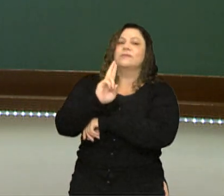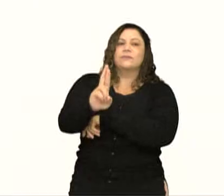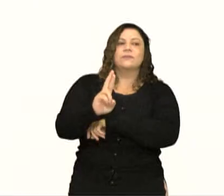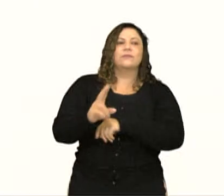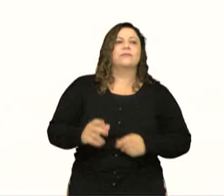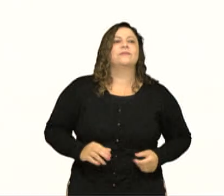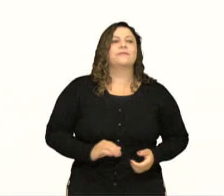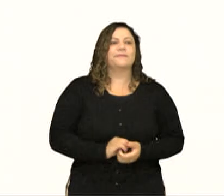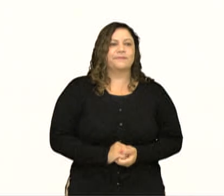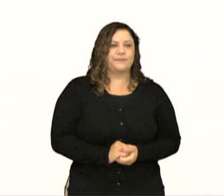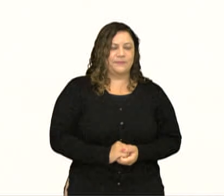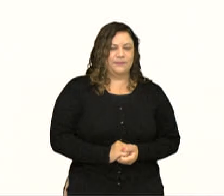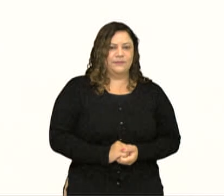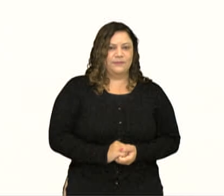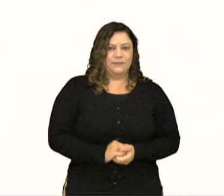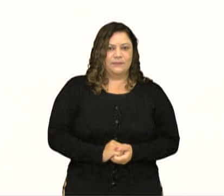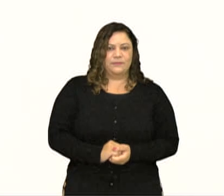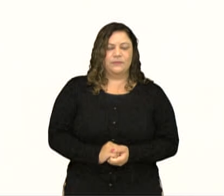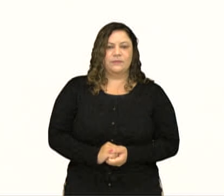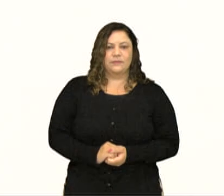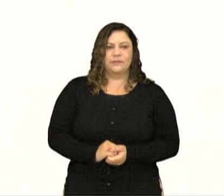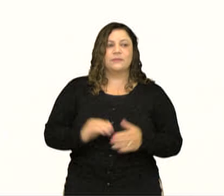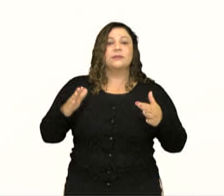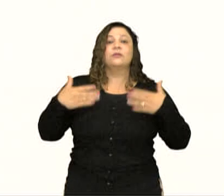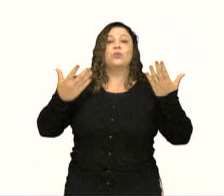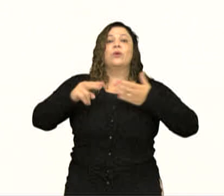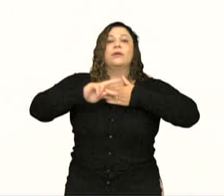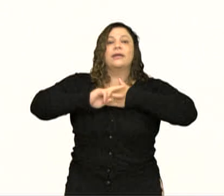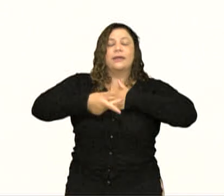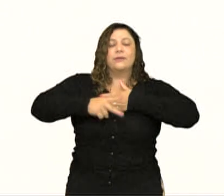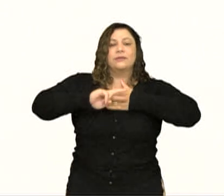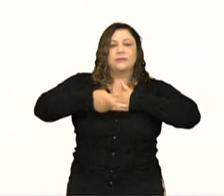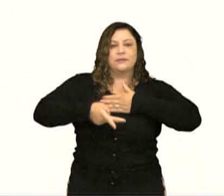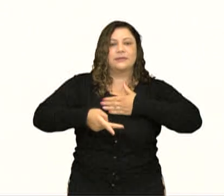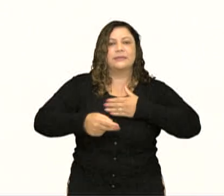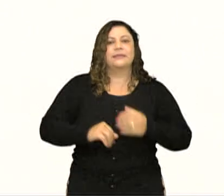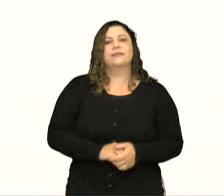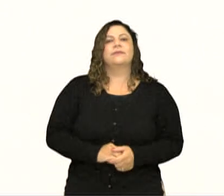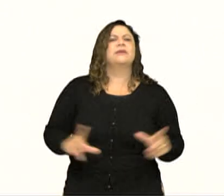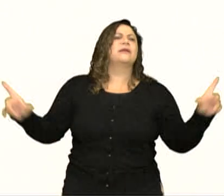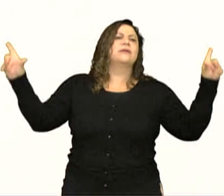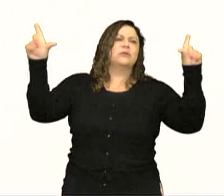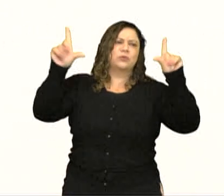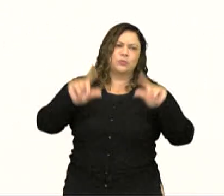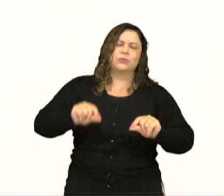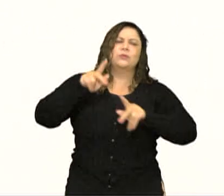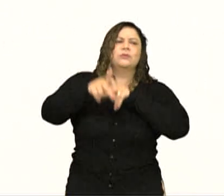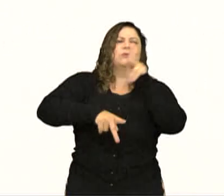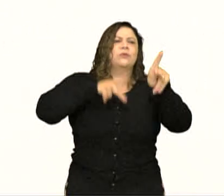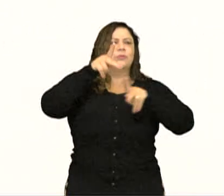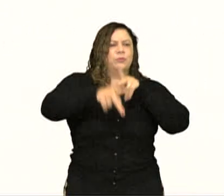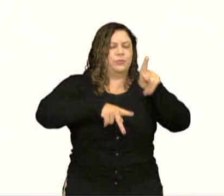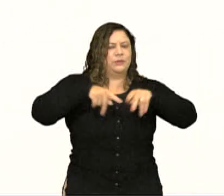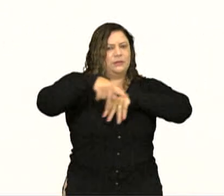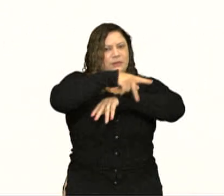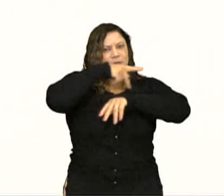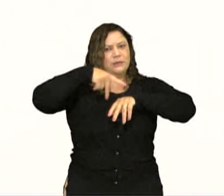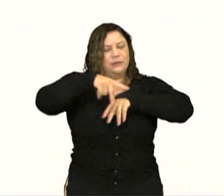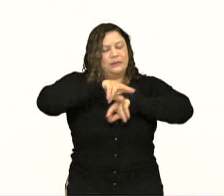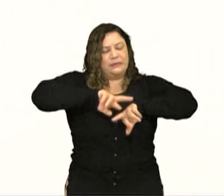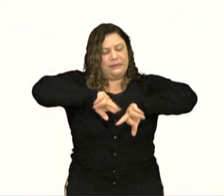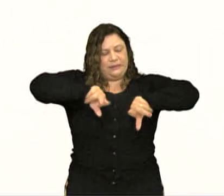Gera, então, o que acontece com o êxodo rural, né? Qual é a consequência? Gera a diminuição da população rural no país,